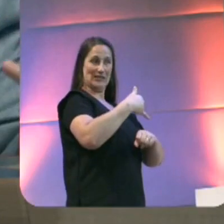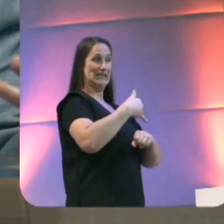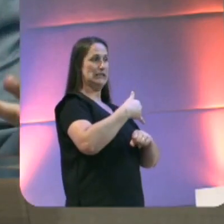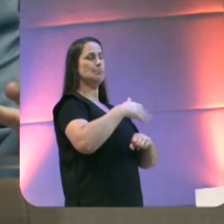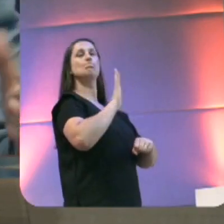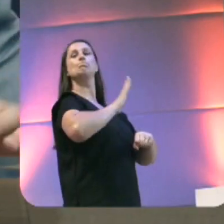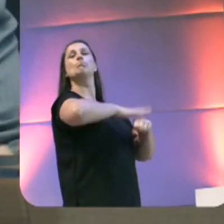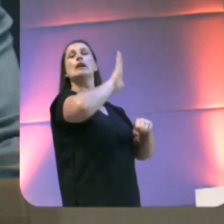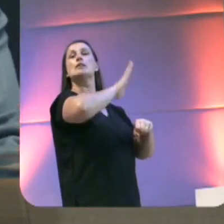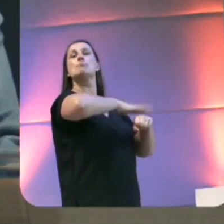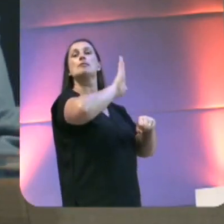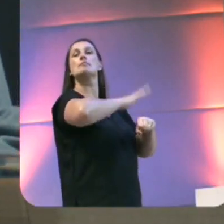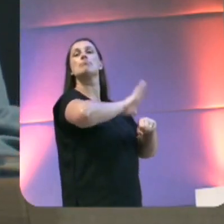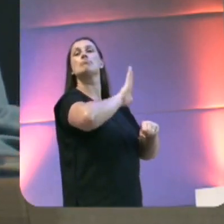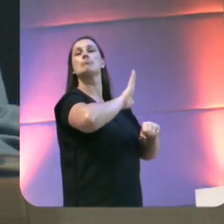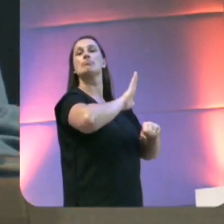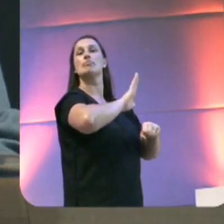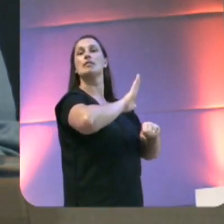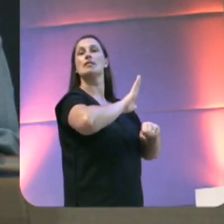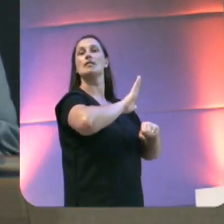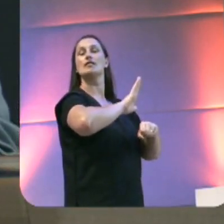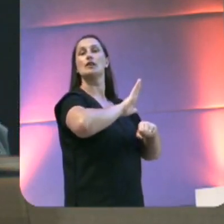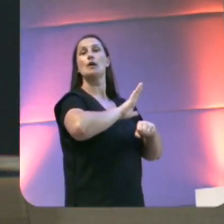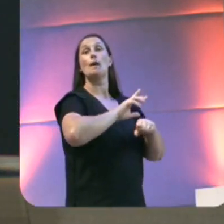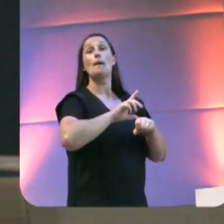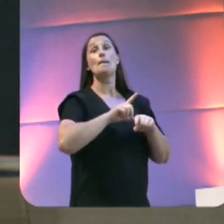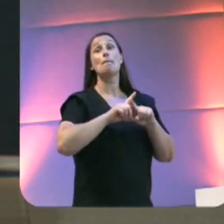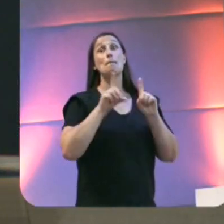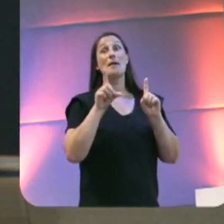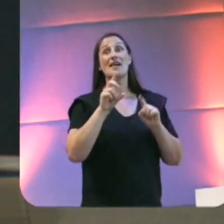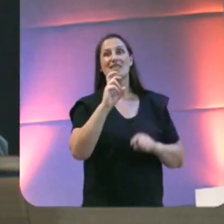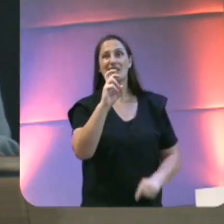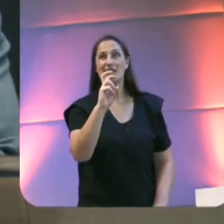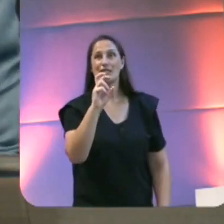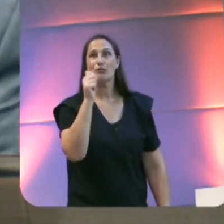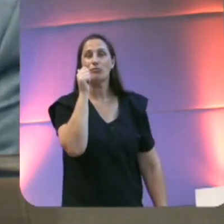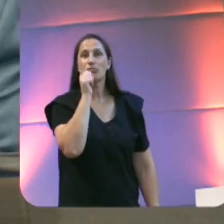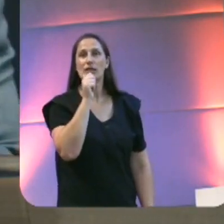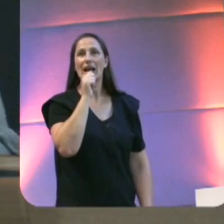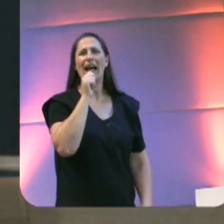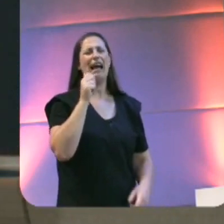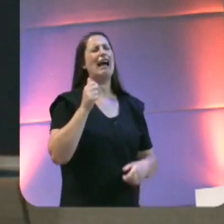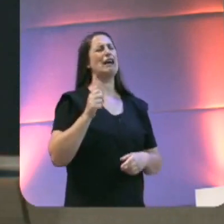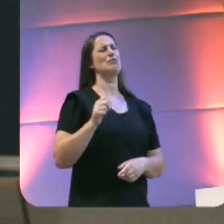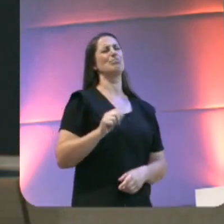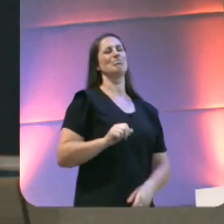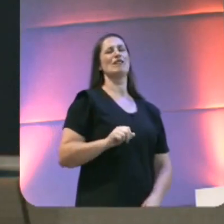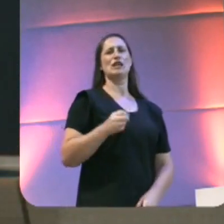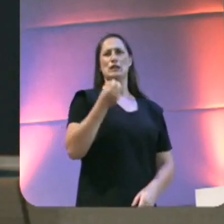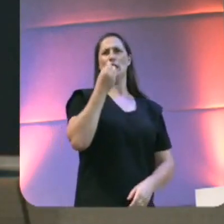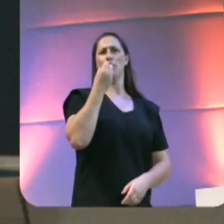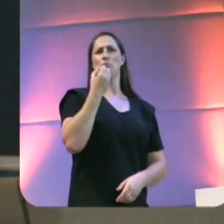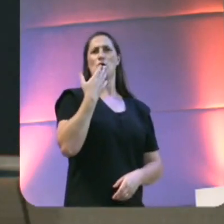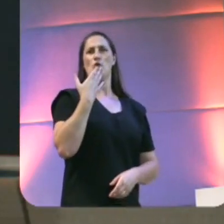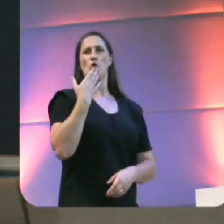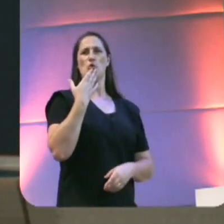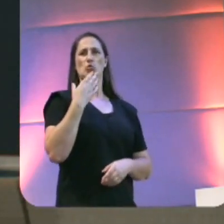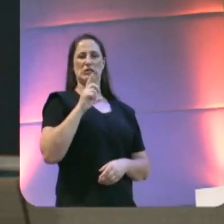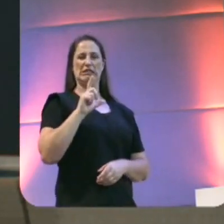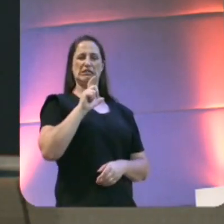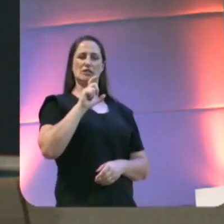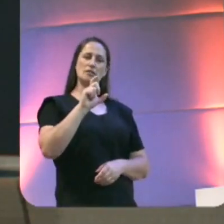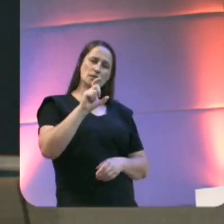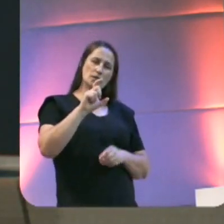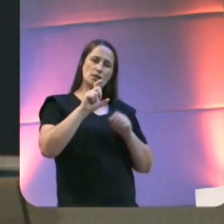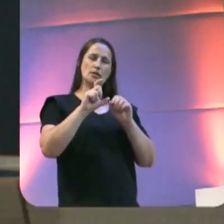queriam mais. Mas as sem juízo acharam que era suficiente o que tinham na sua lâmpada.